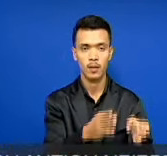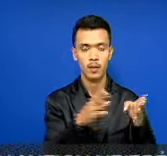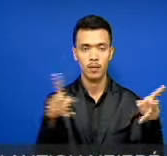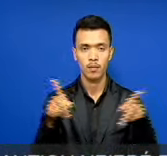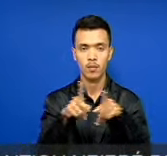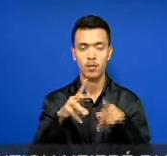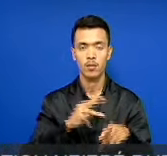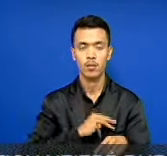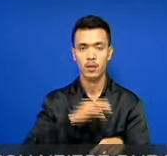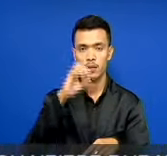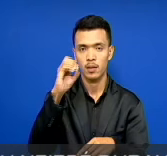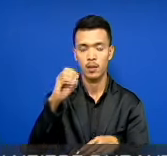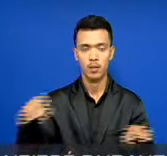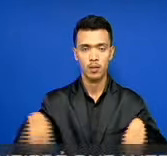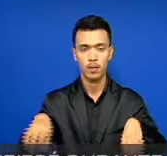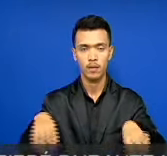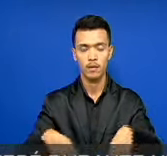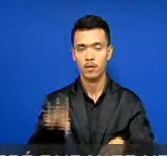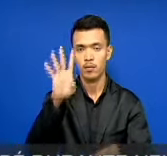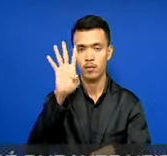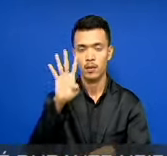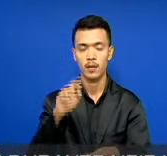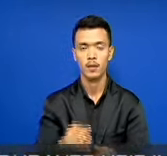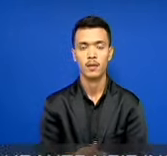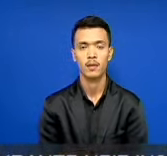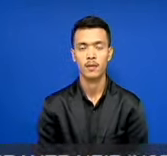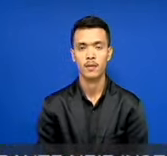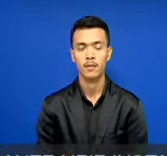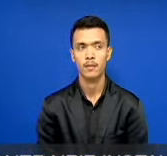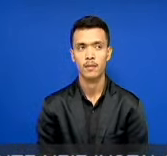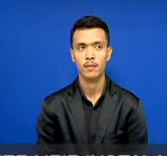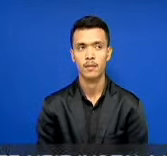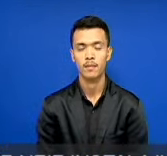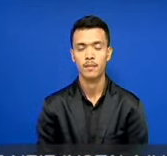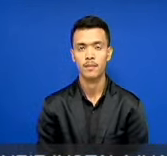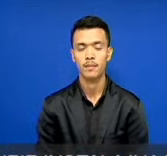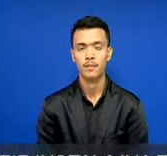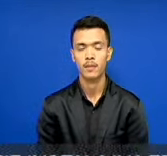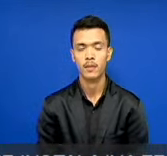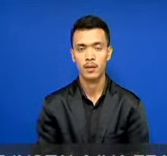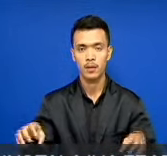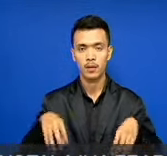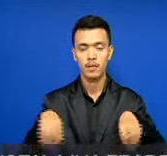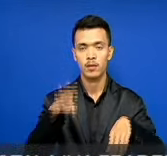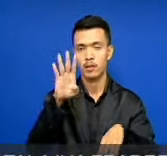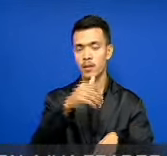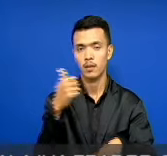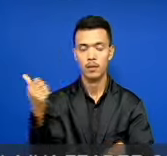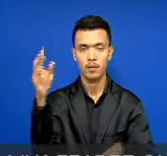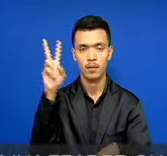nian projeto hat projeto ia posto sira Hatseluk maka projetur rua